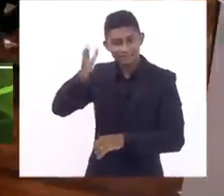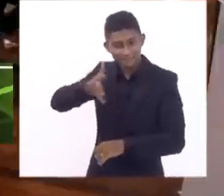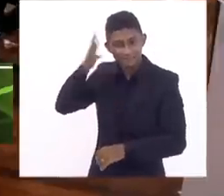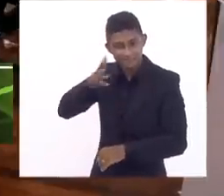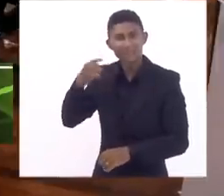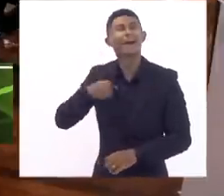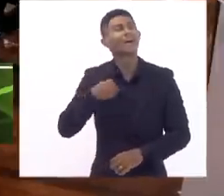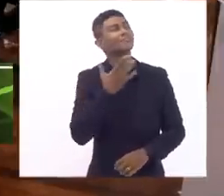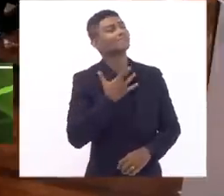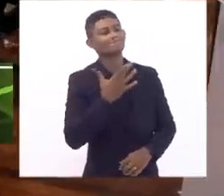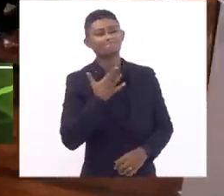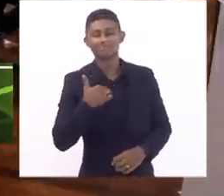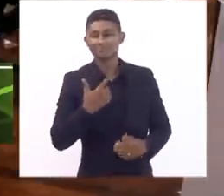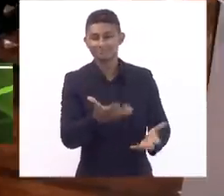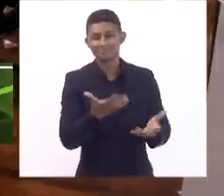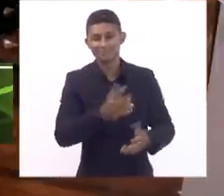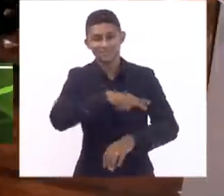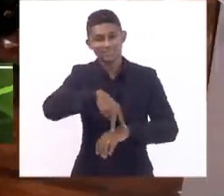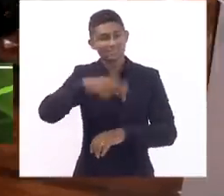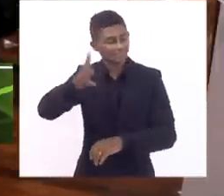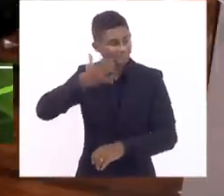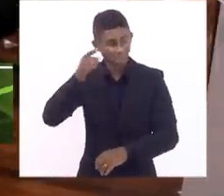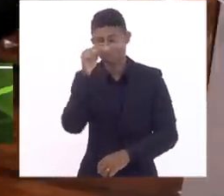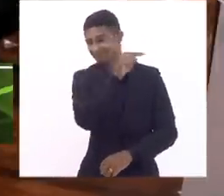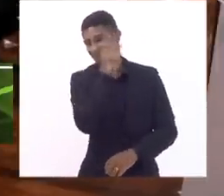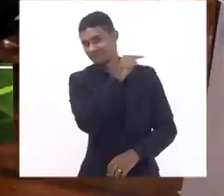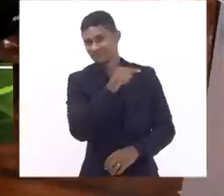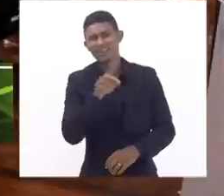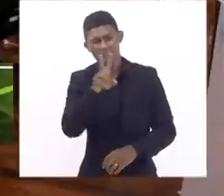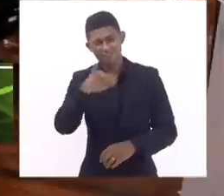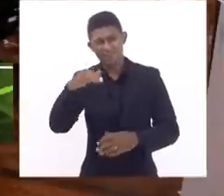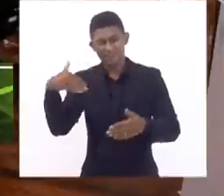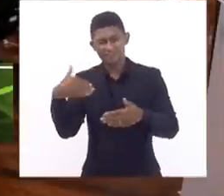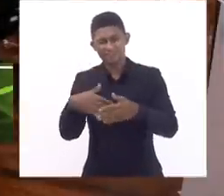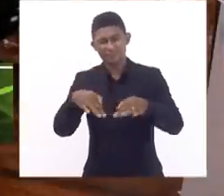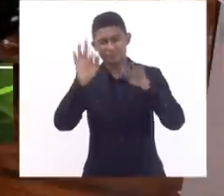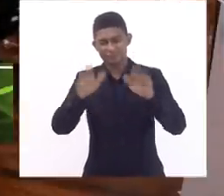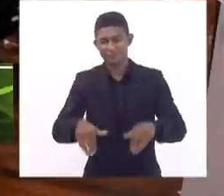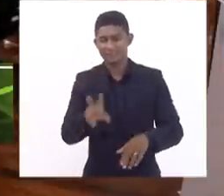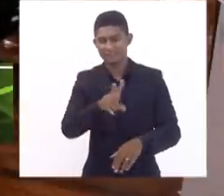Está coçando. Vai acabar já.